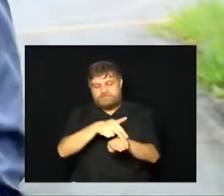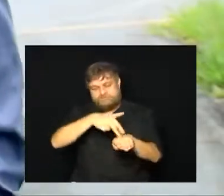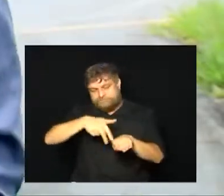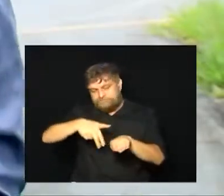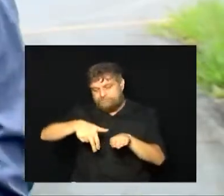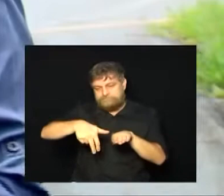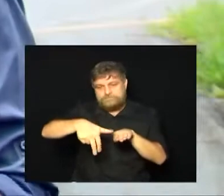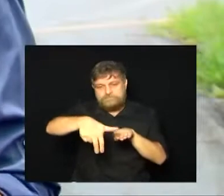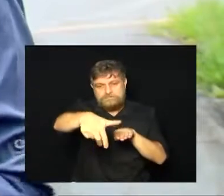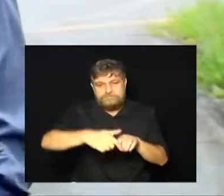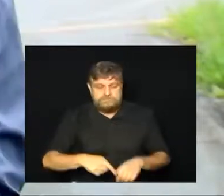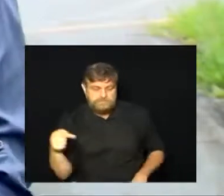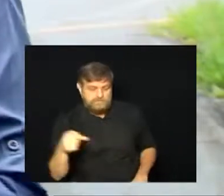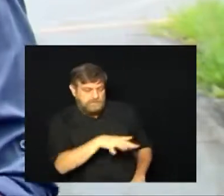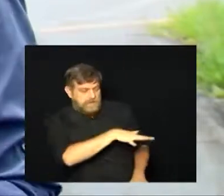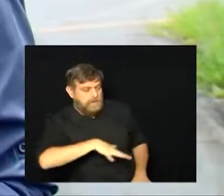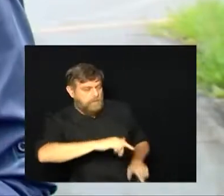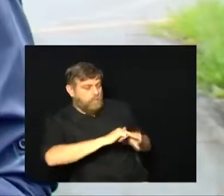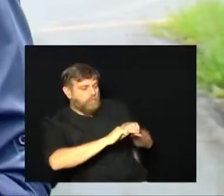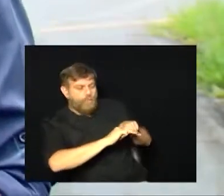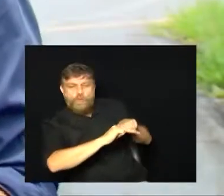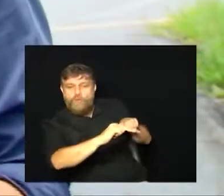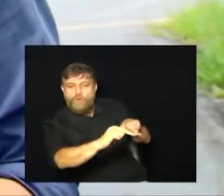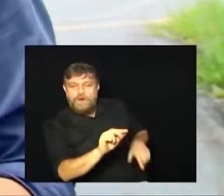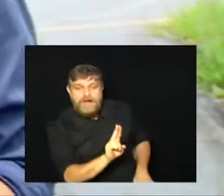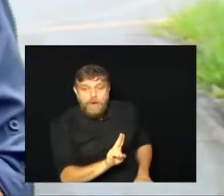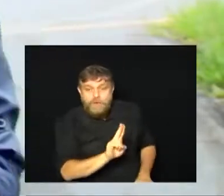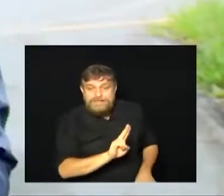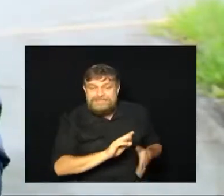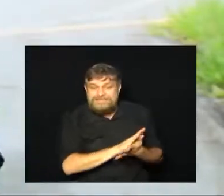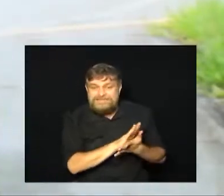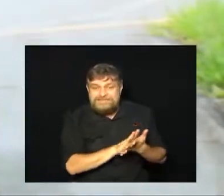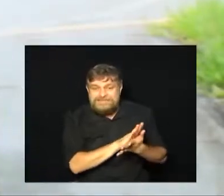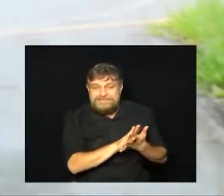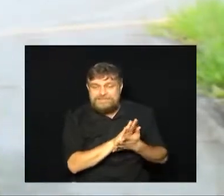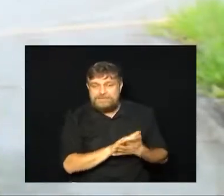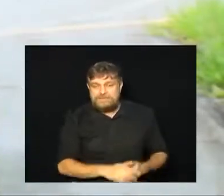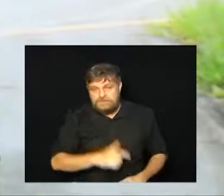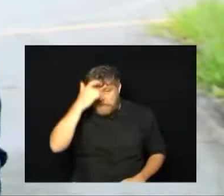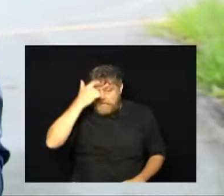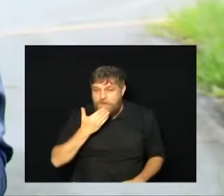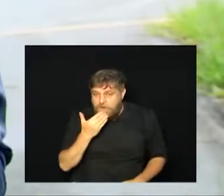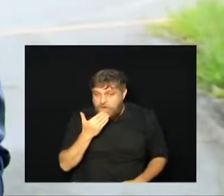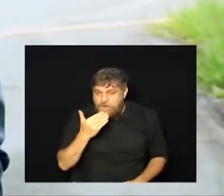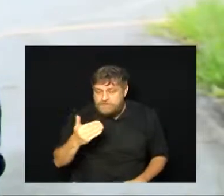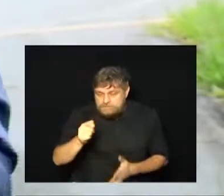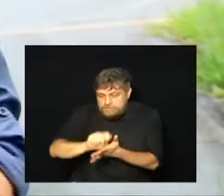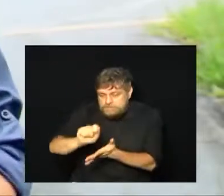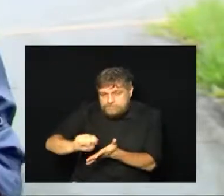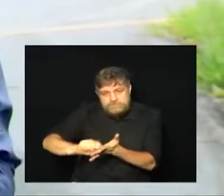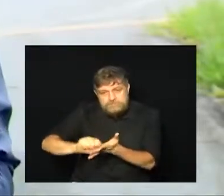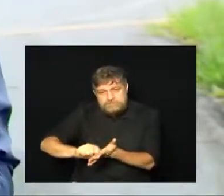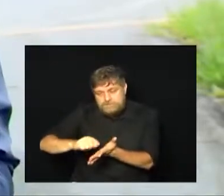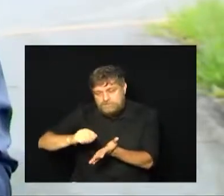espaço que não está sendo utilizado, nós colocamos como indicação